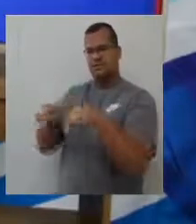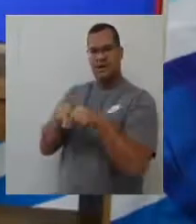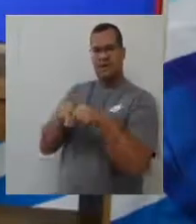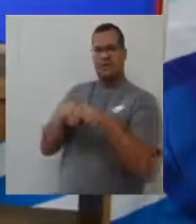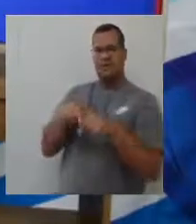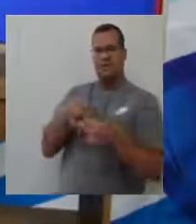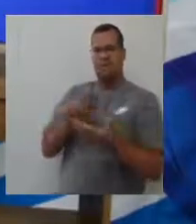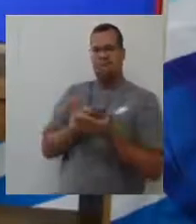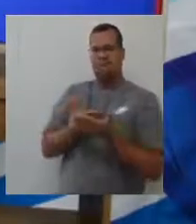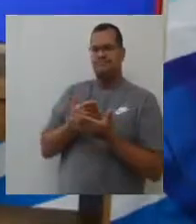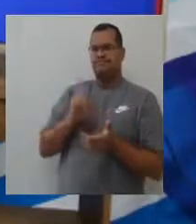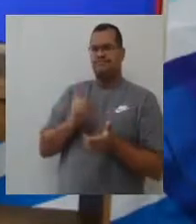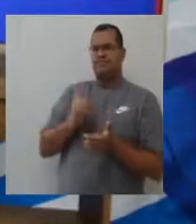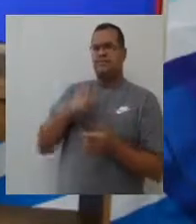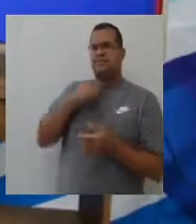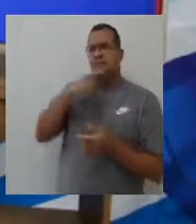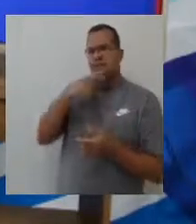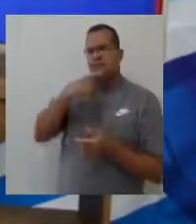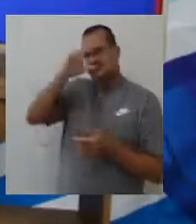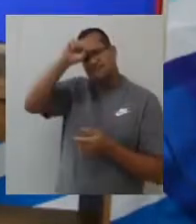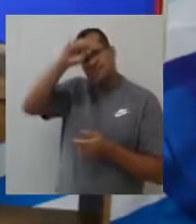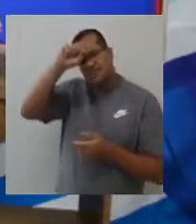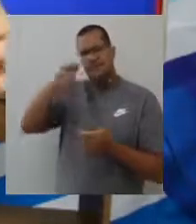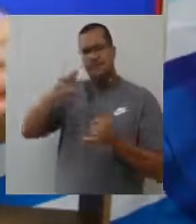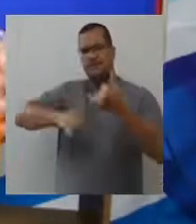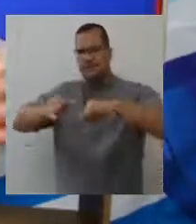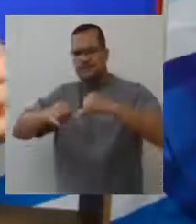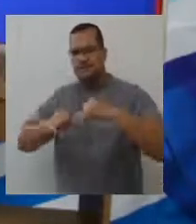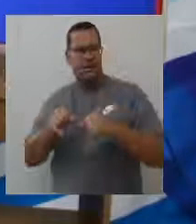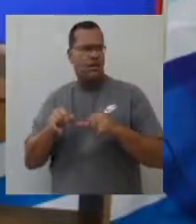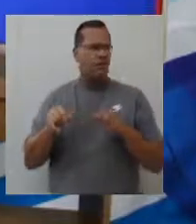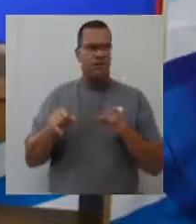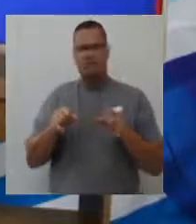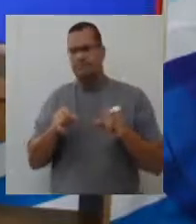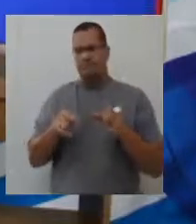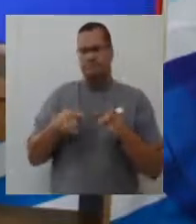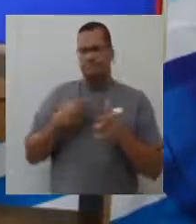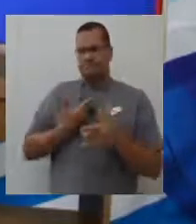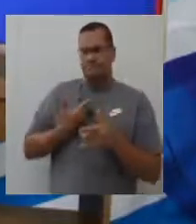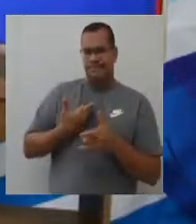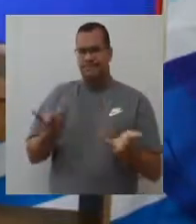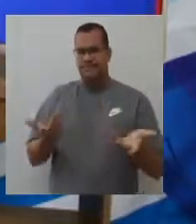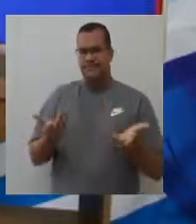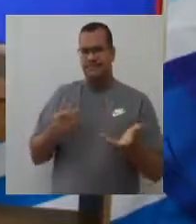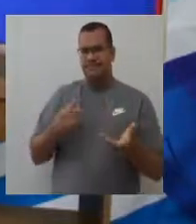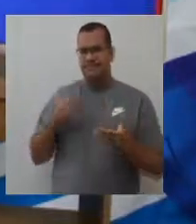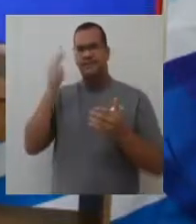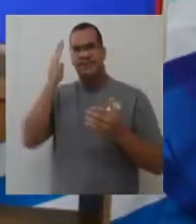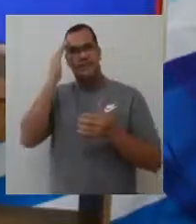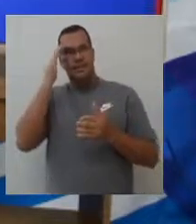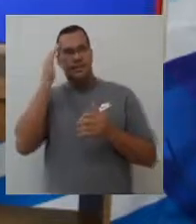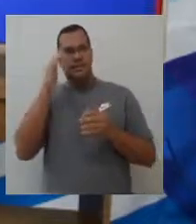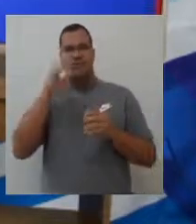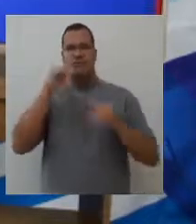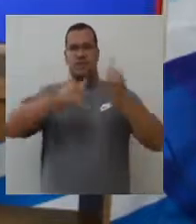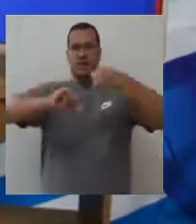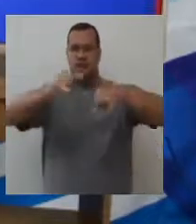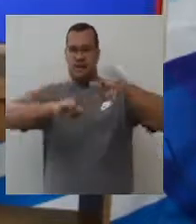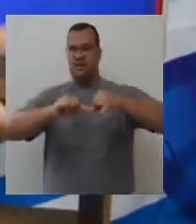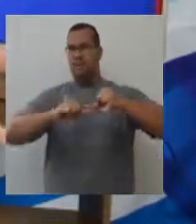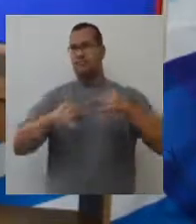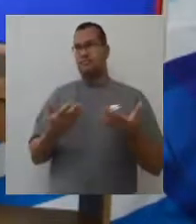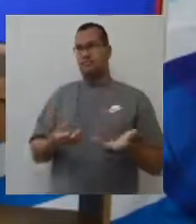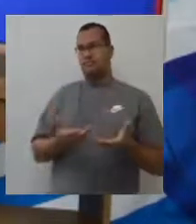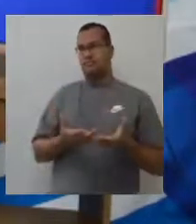consegue compreender química. Olha para o colega do lado, o outro colega, amiga, e vê entendendo química. Ó,